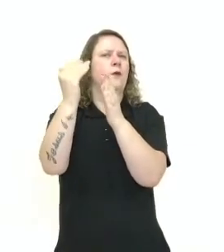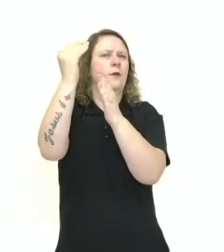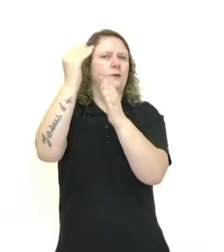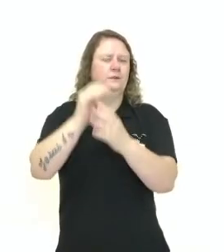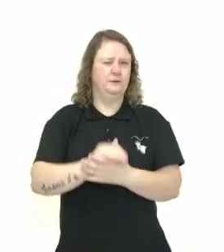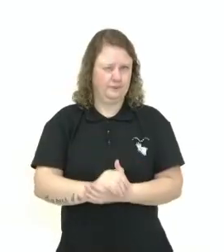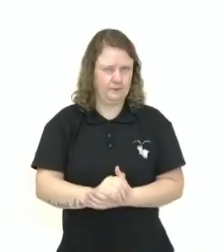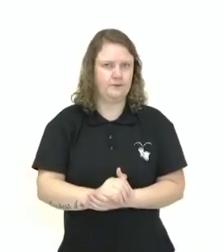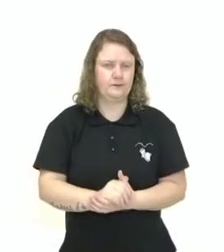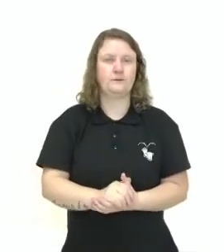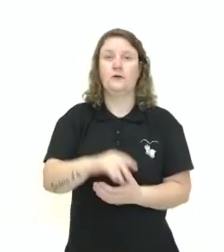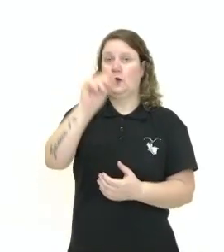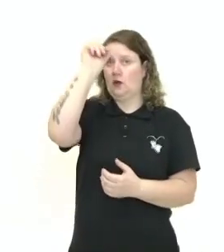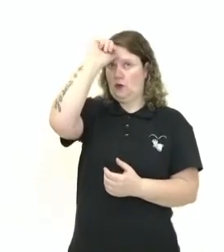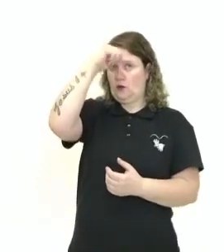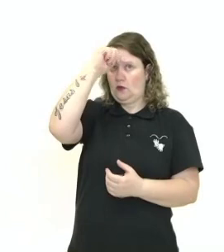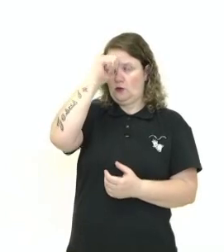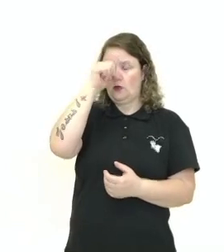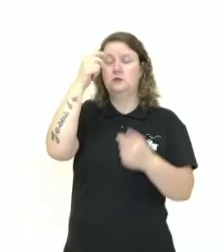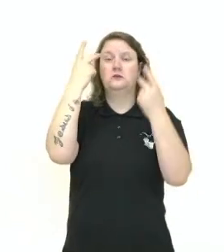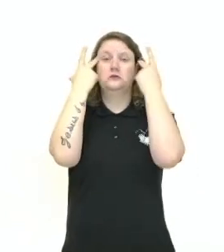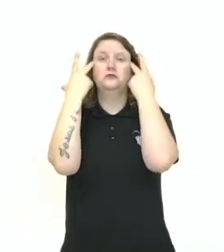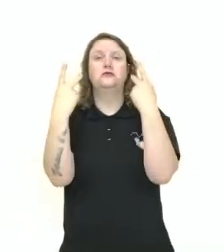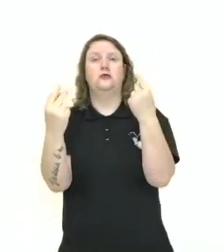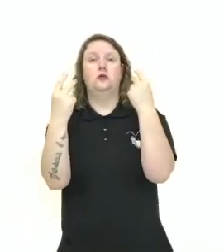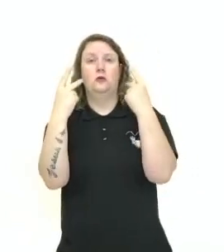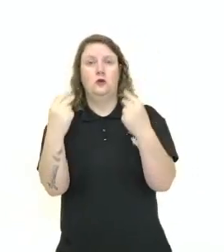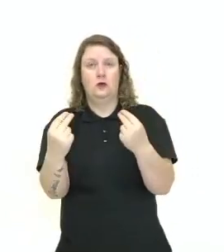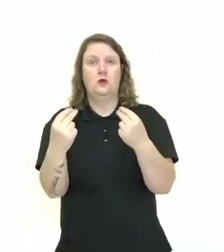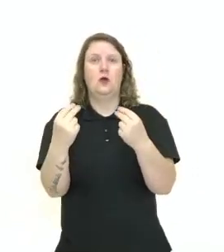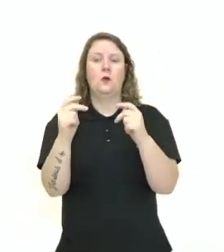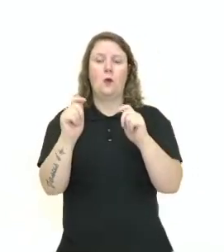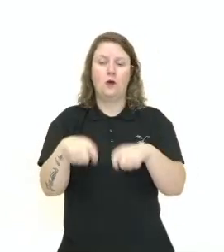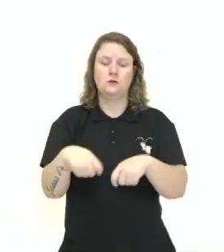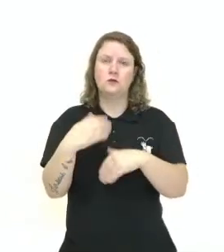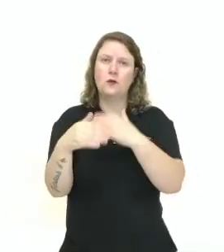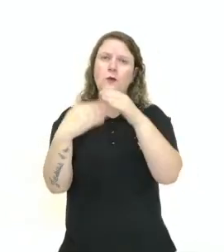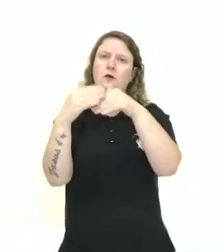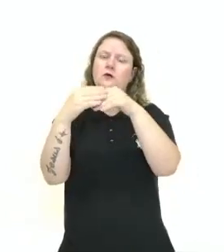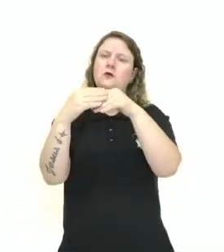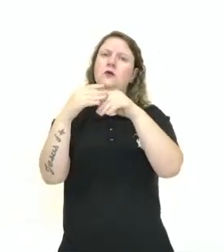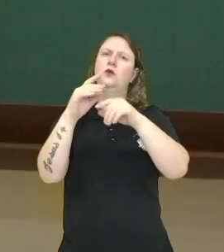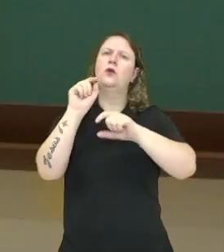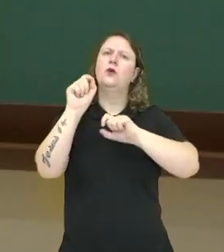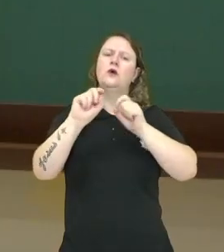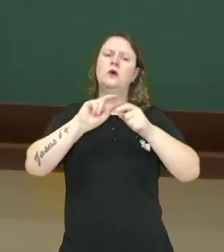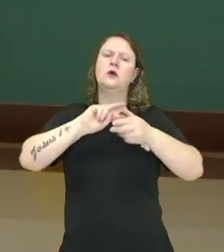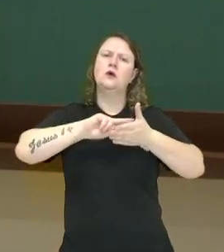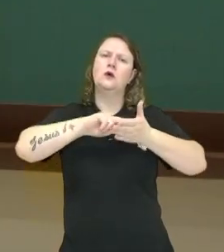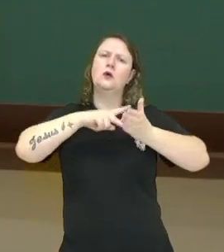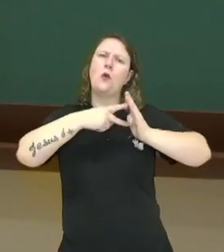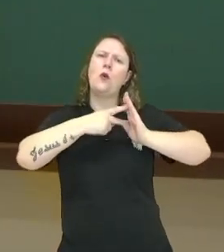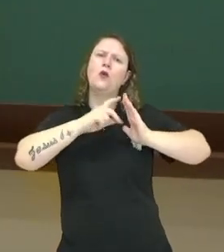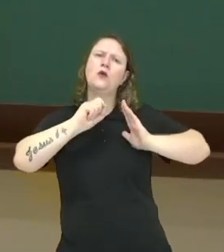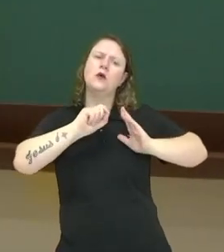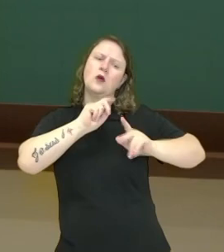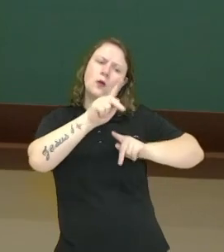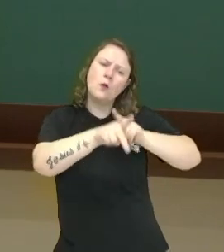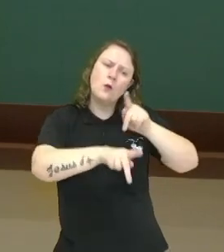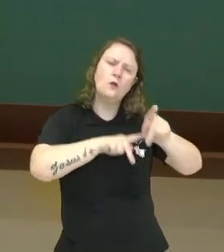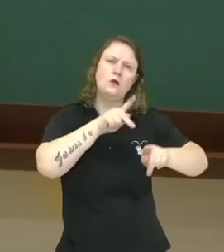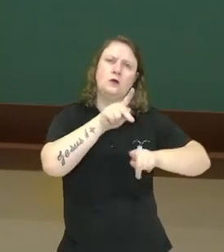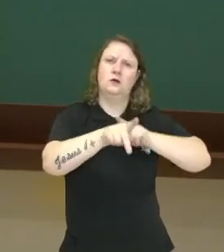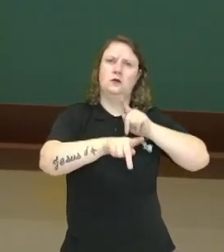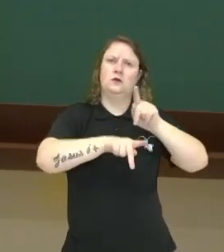né? A Índia é geralmente considerada uma superpotência emergente devido à sua grande e estável população